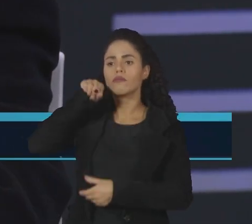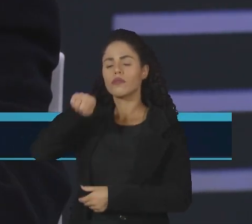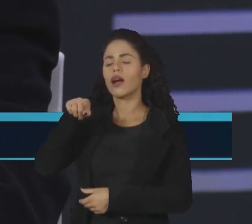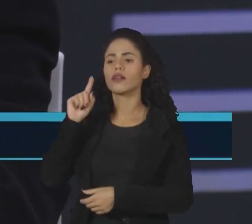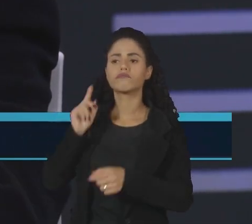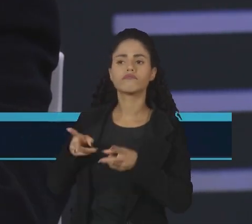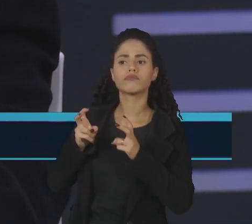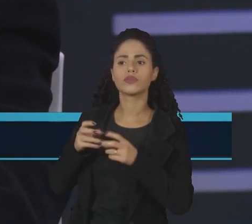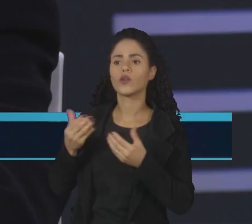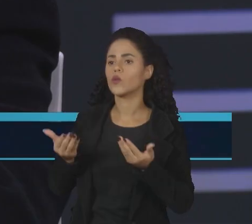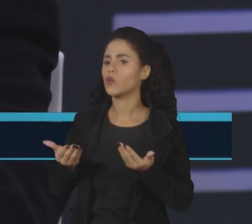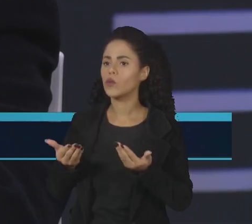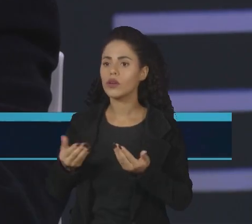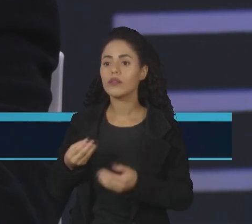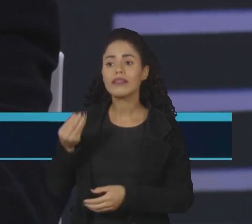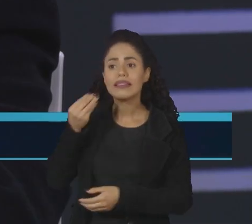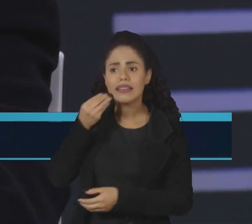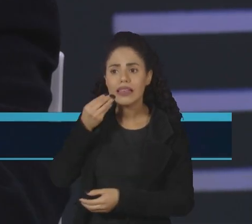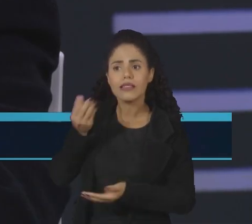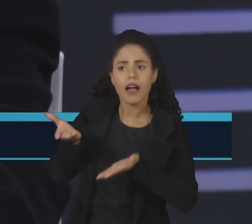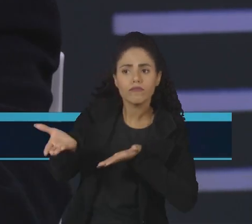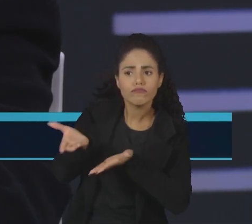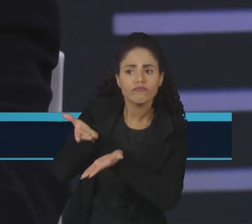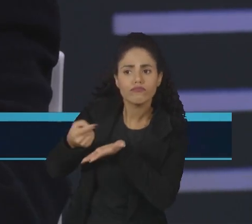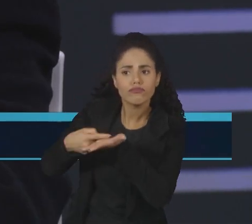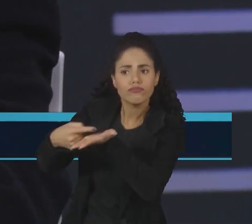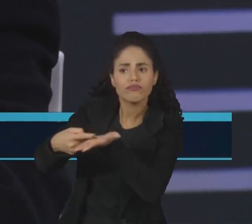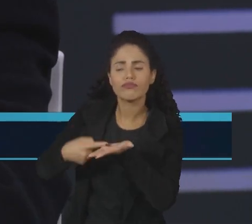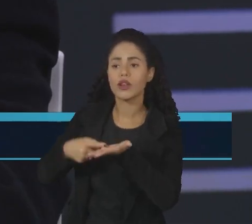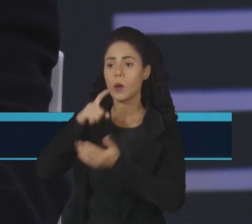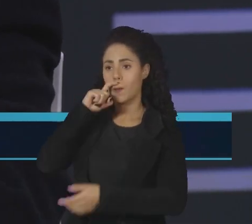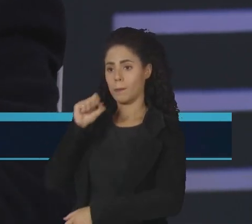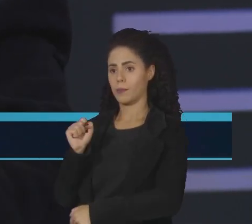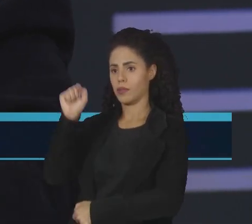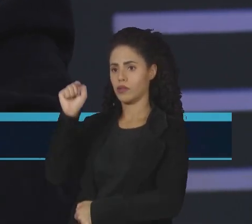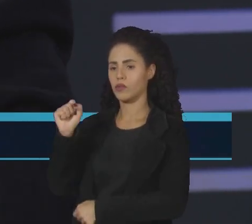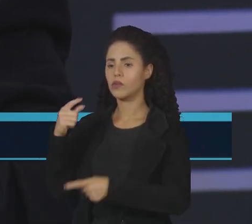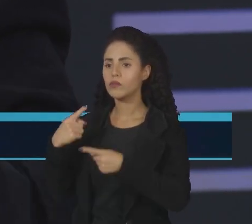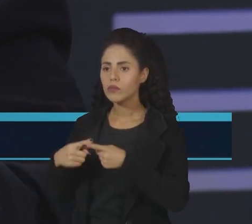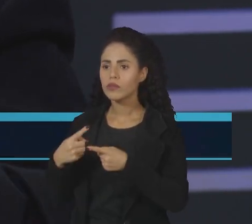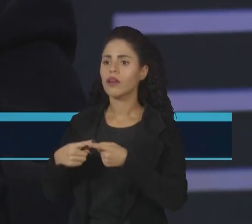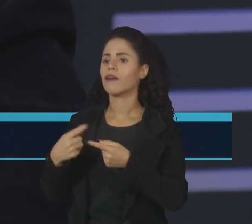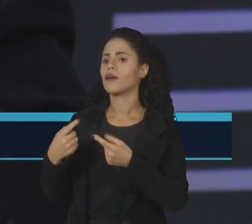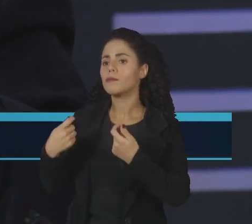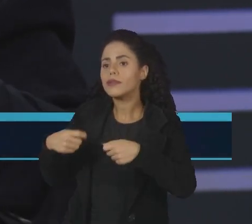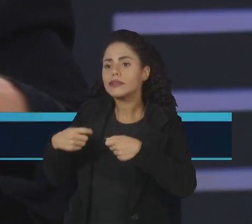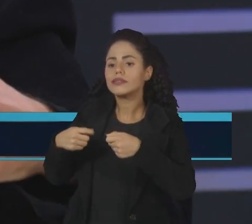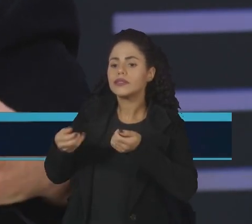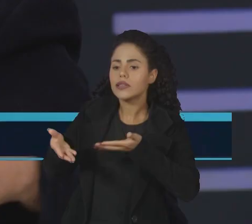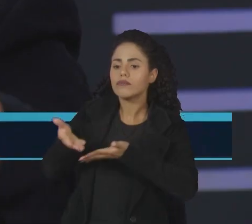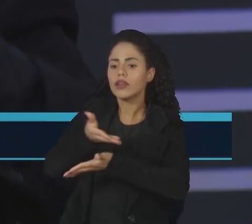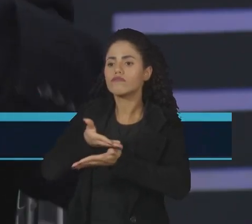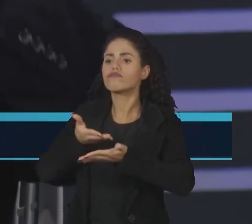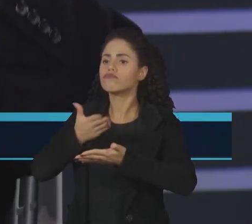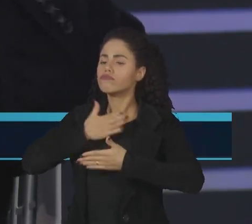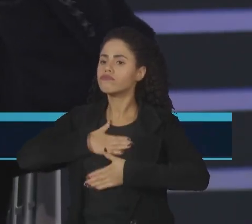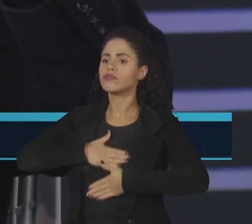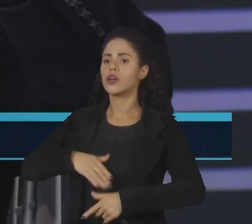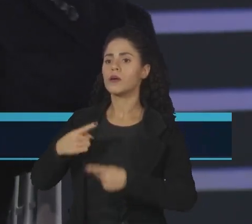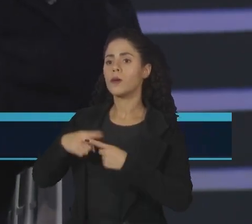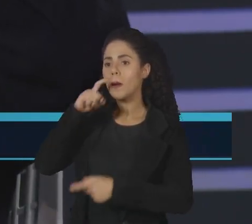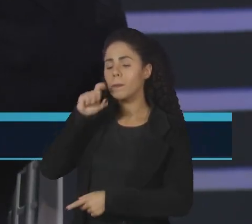assim, não humilhar o Maduro demais, criar uma situação em que diplomaticamente o Maduro consiga em